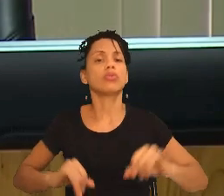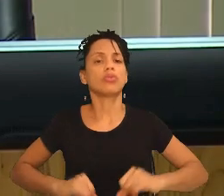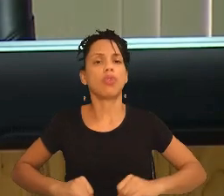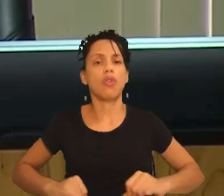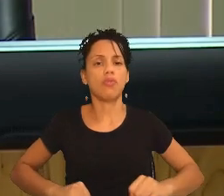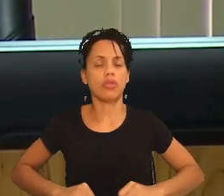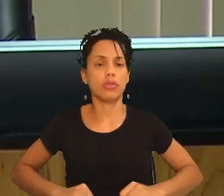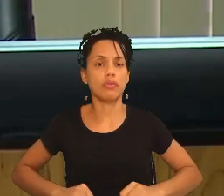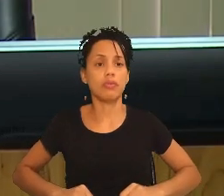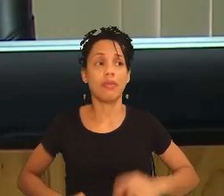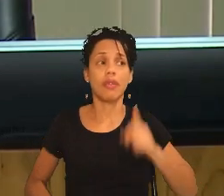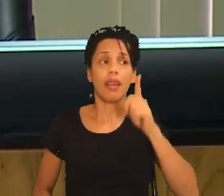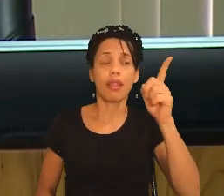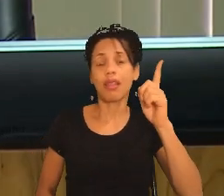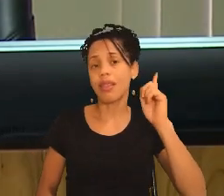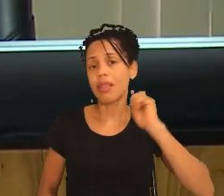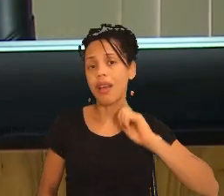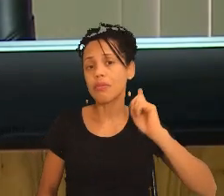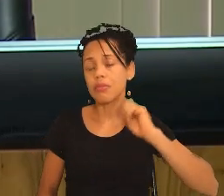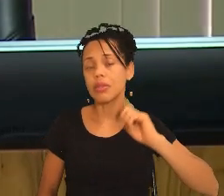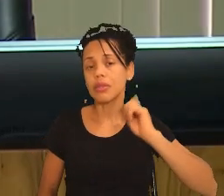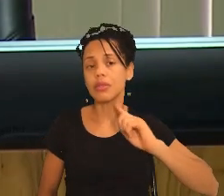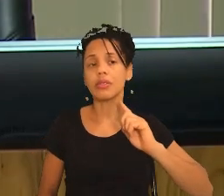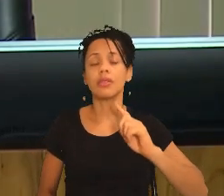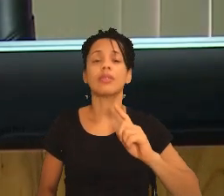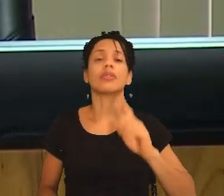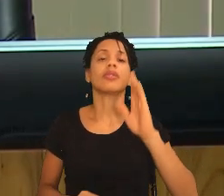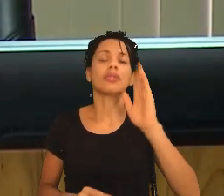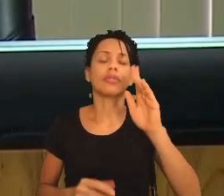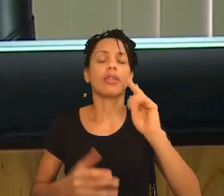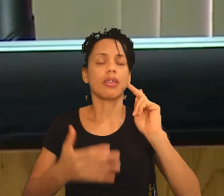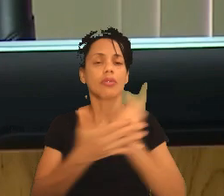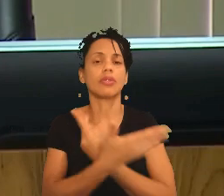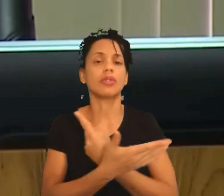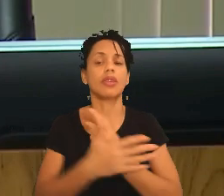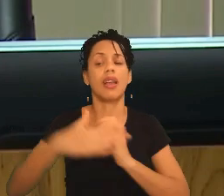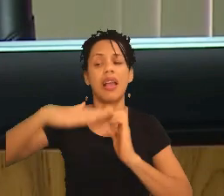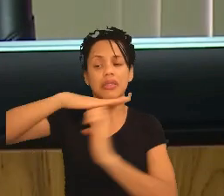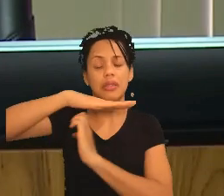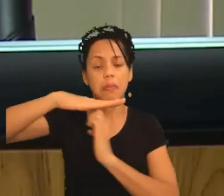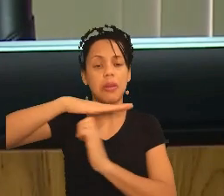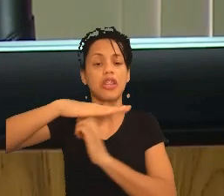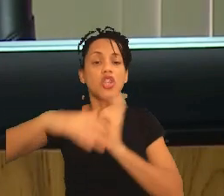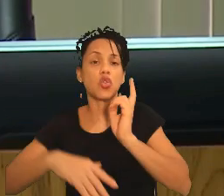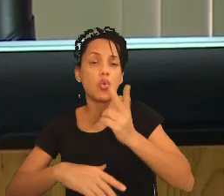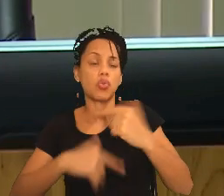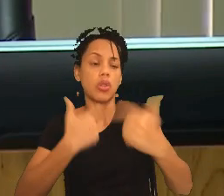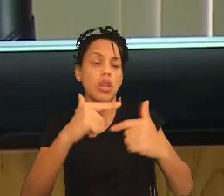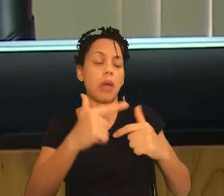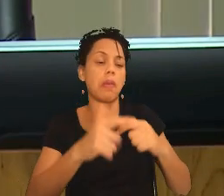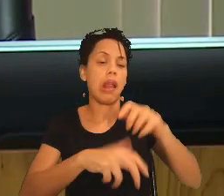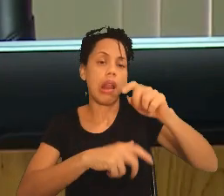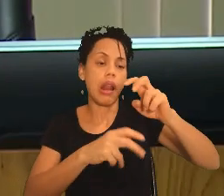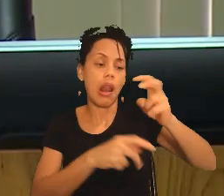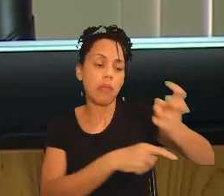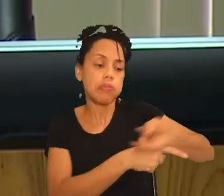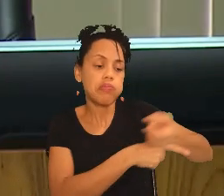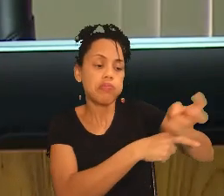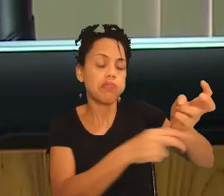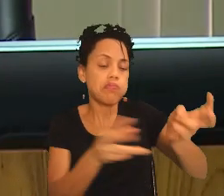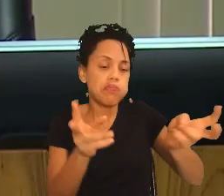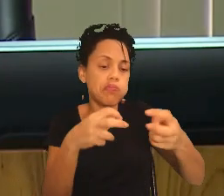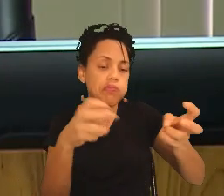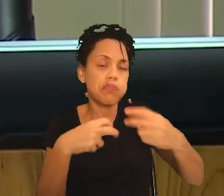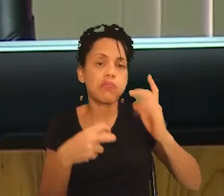direitos humanos e à margem dessas questões jurídicas, né? Todo dia o meu povo ele sofre com esse crime.